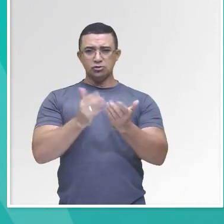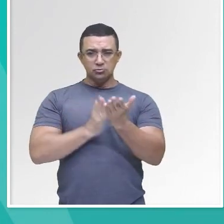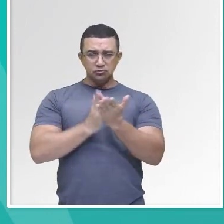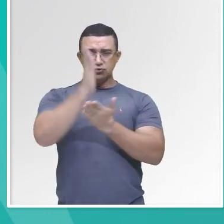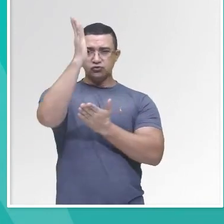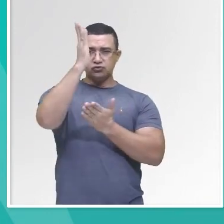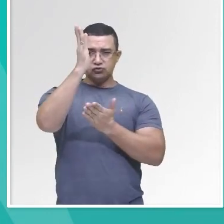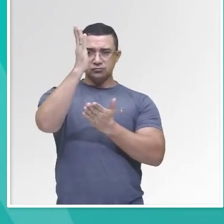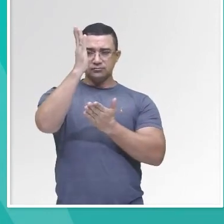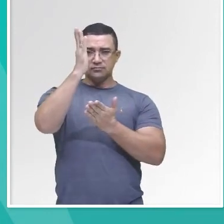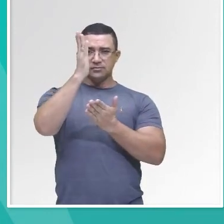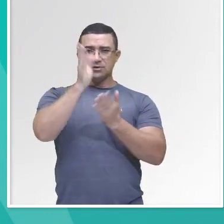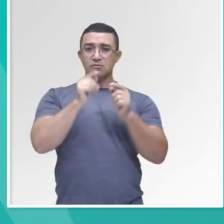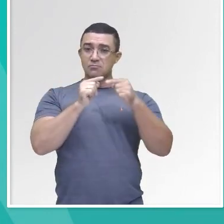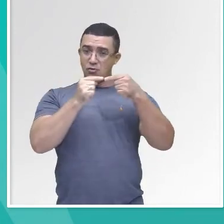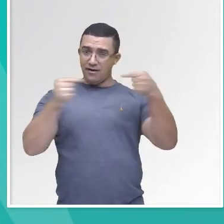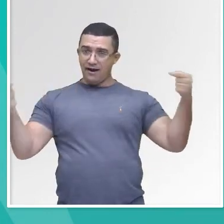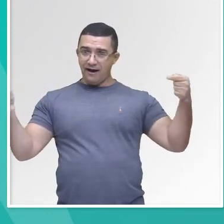direções.